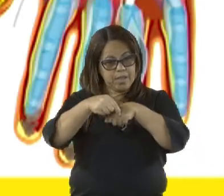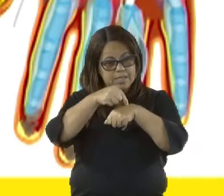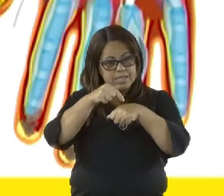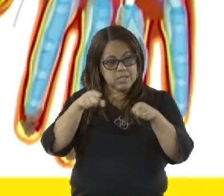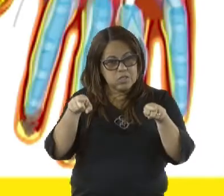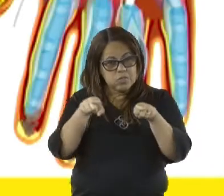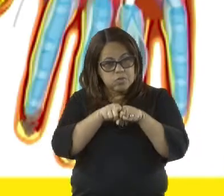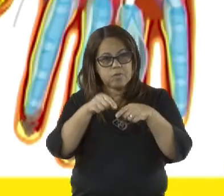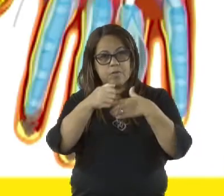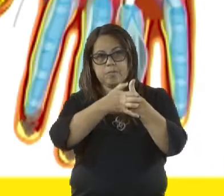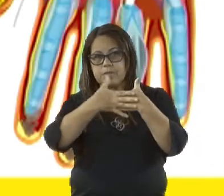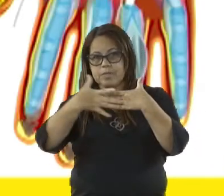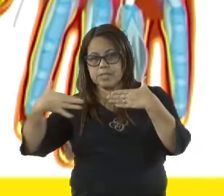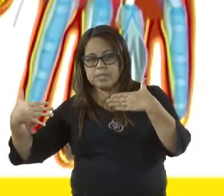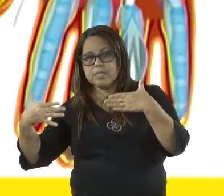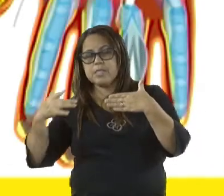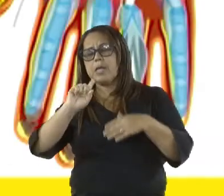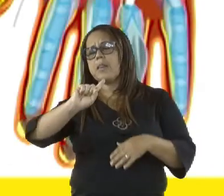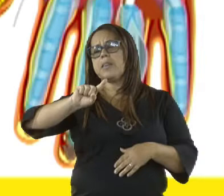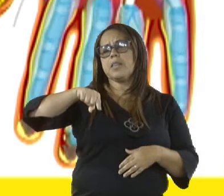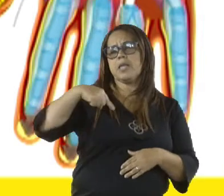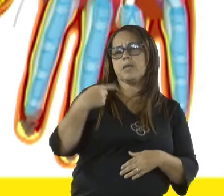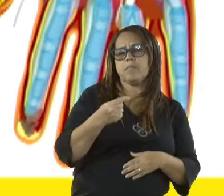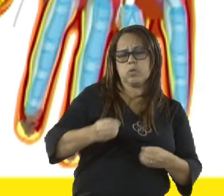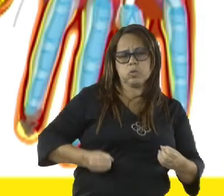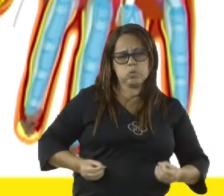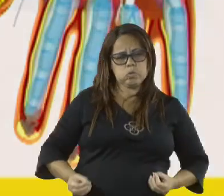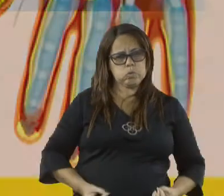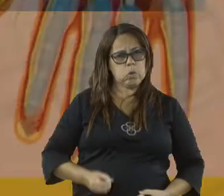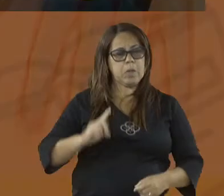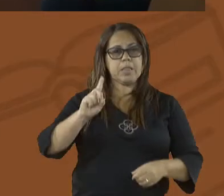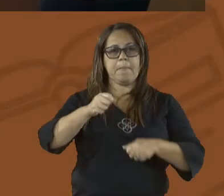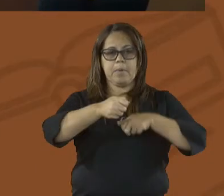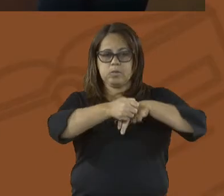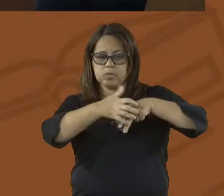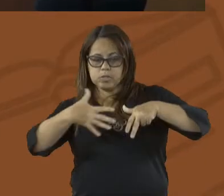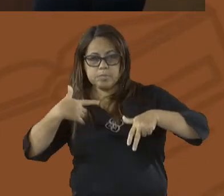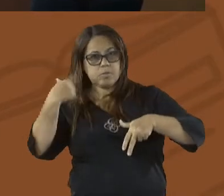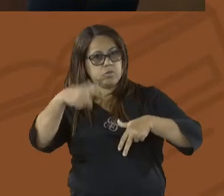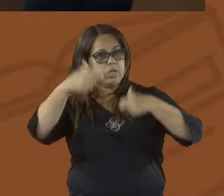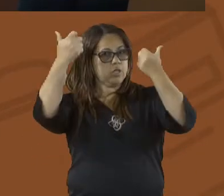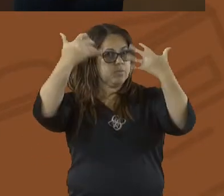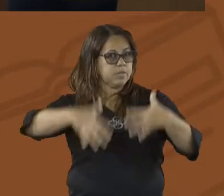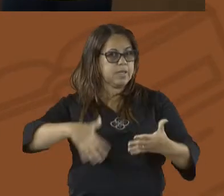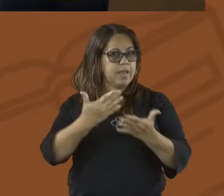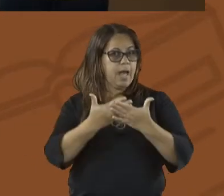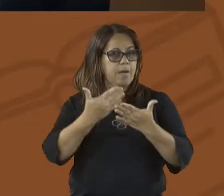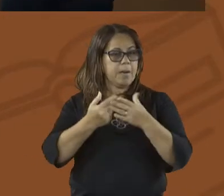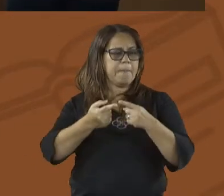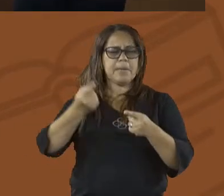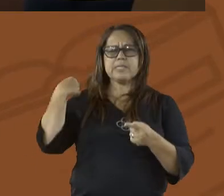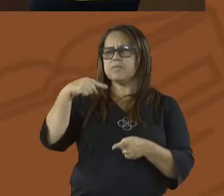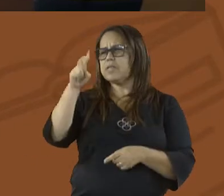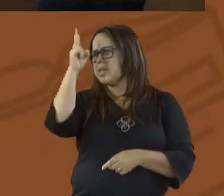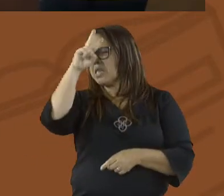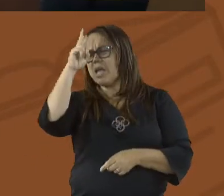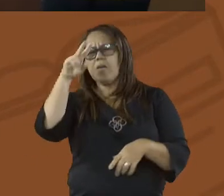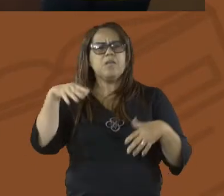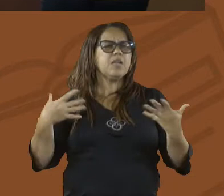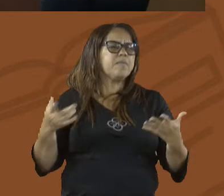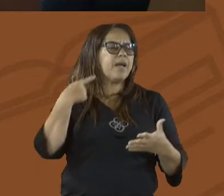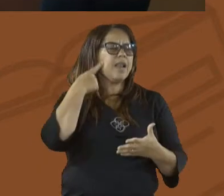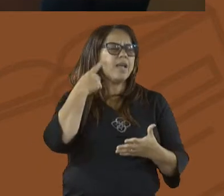os tecidos e depois vão formar os órgãos e vão formar os sistemas, como a gente viu na aula passada. Se não lembra, vai lá na